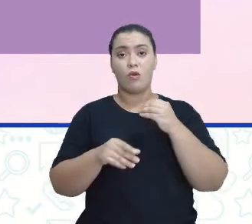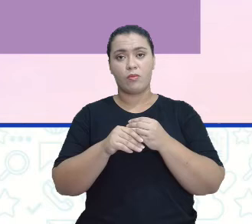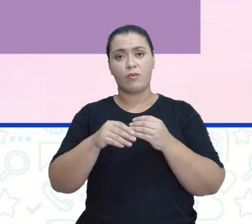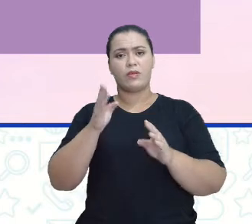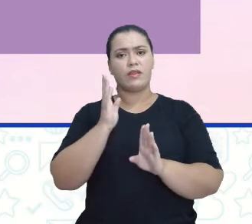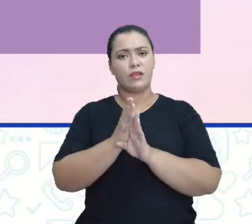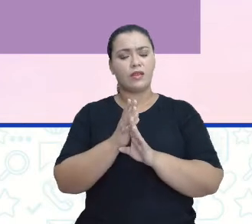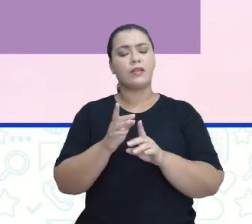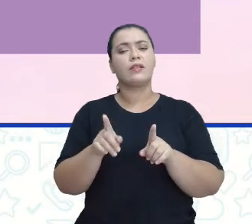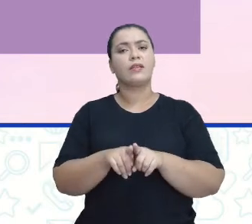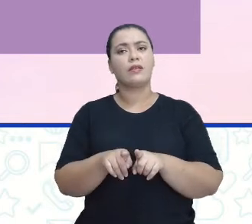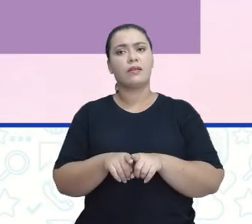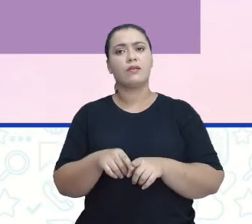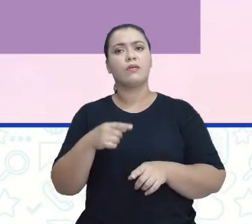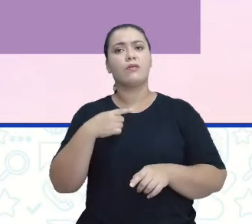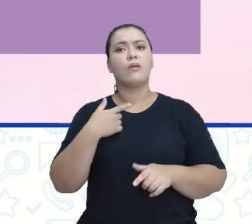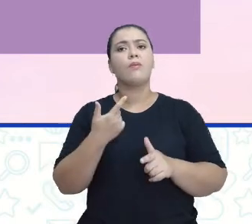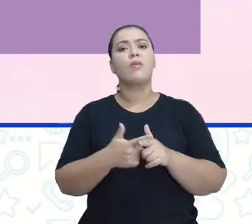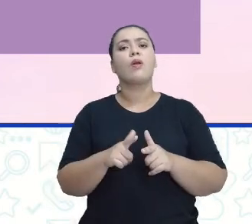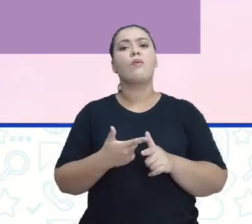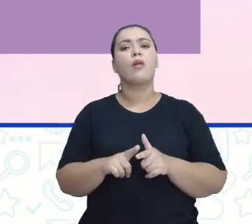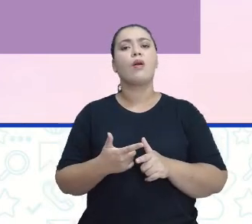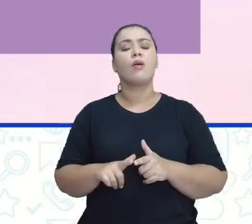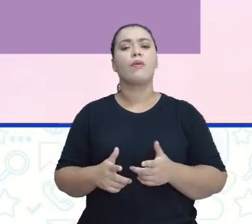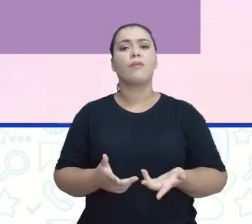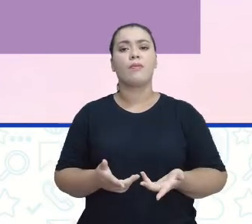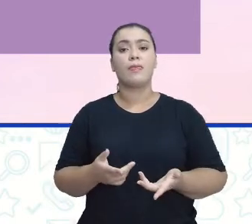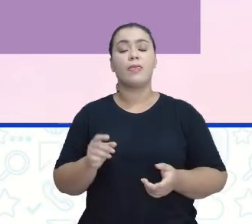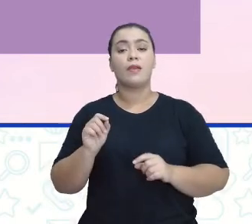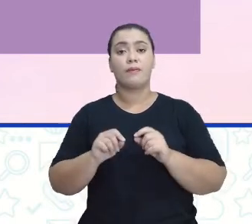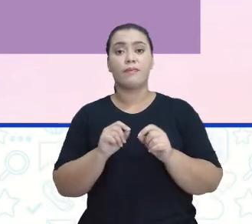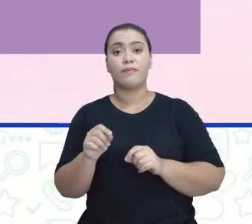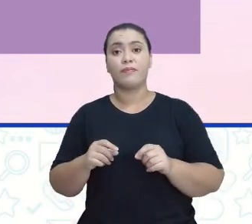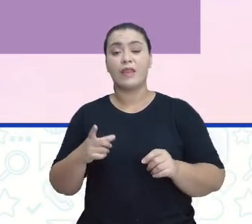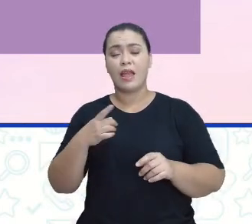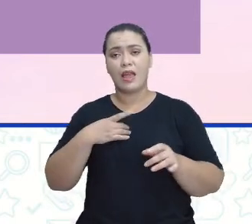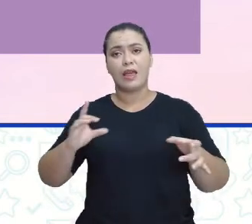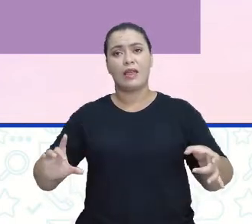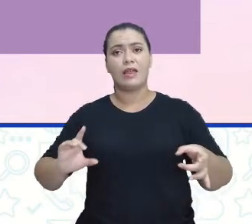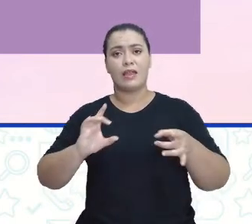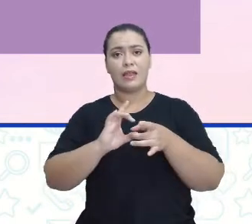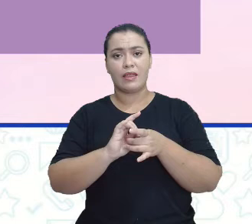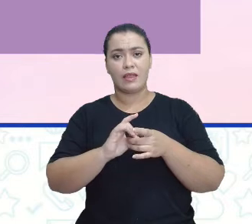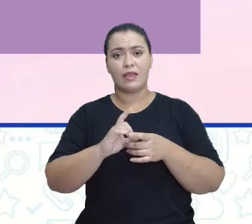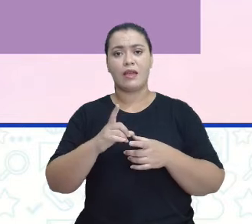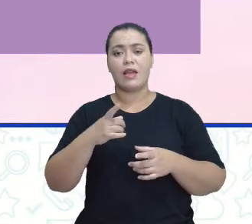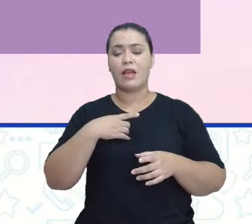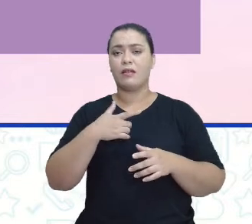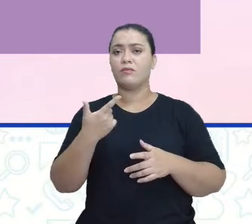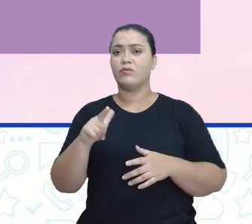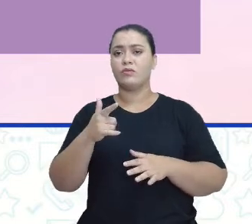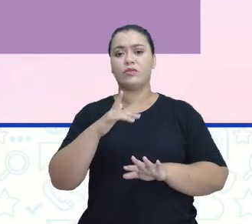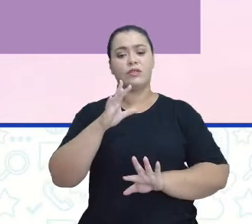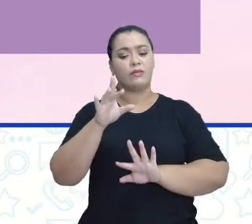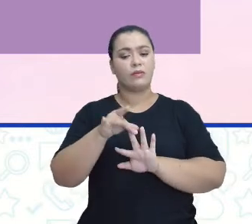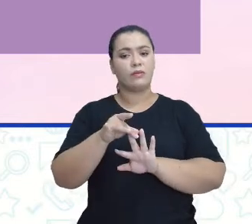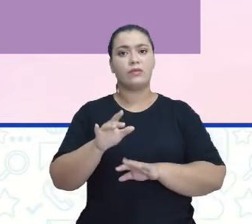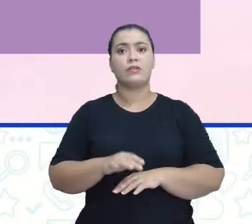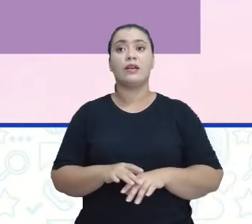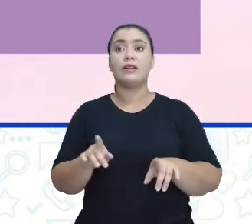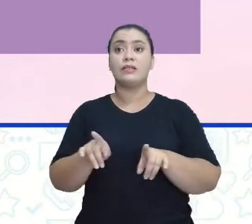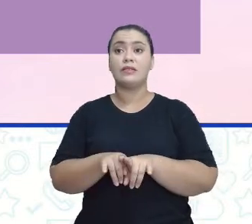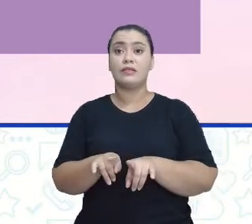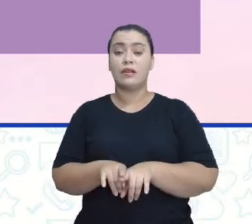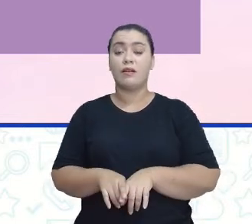seus problemas, visto que se liga diretamente sem preposição. E a gente tem